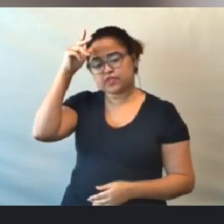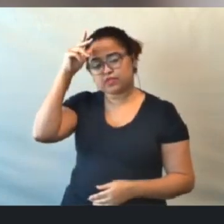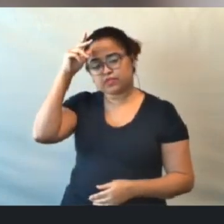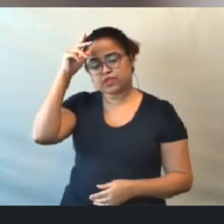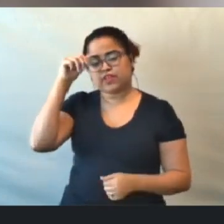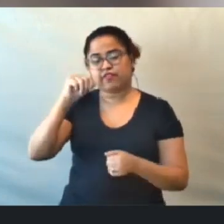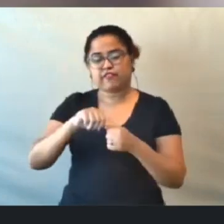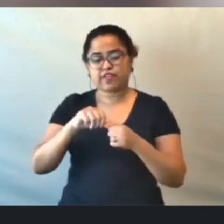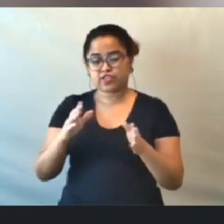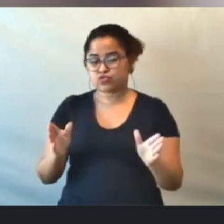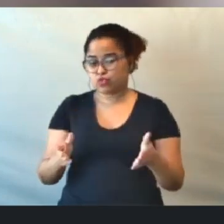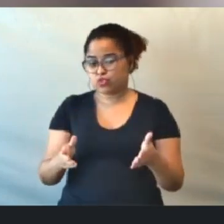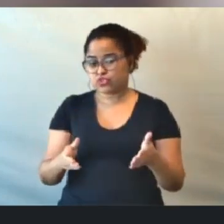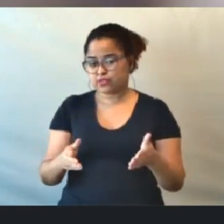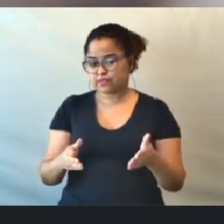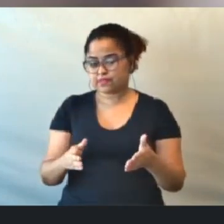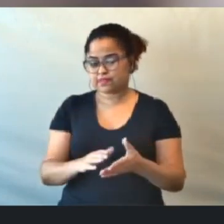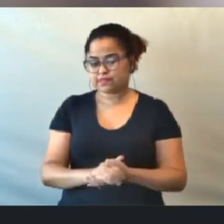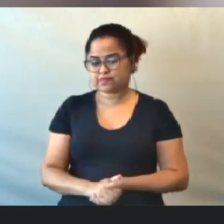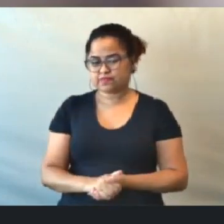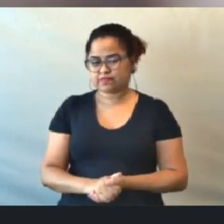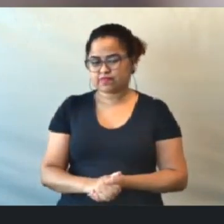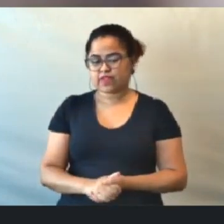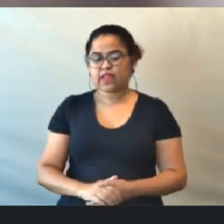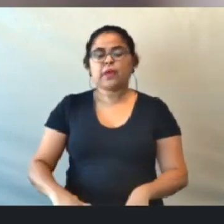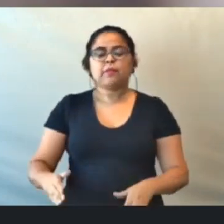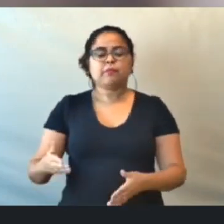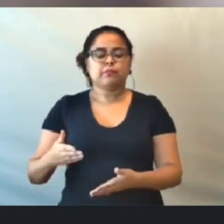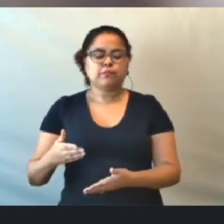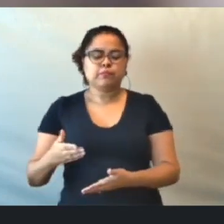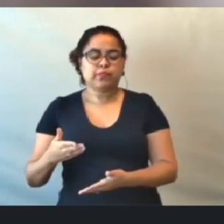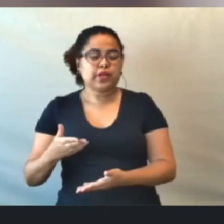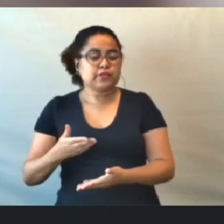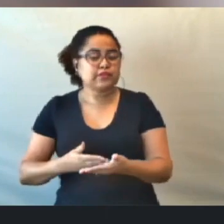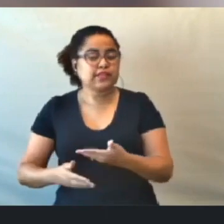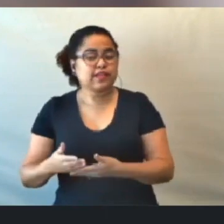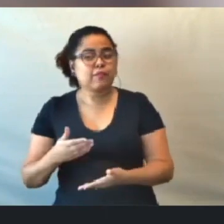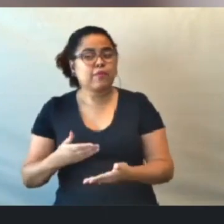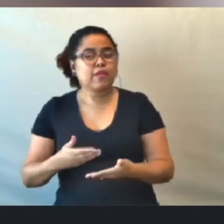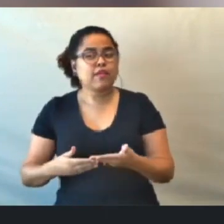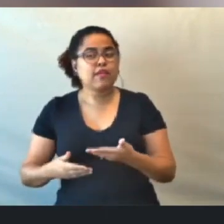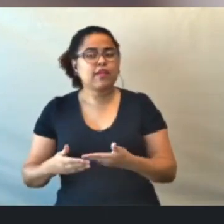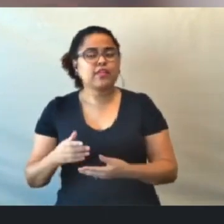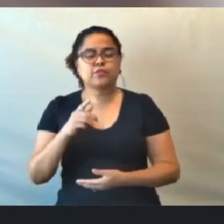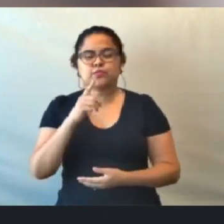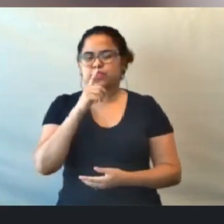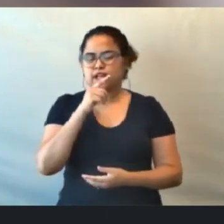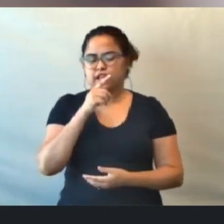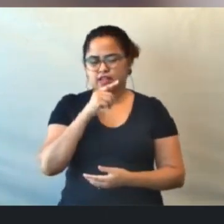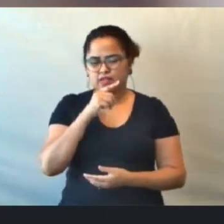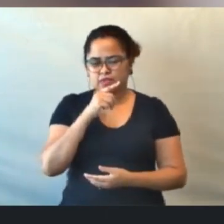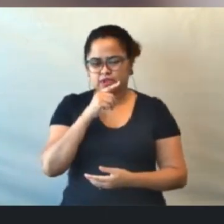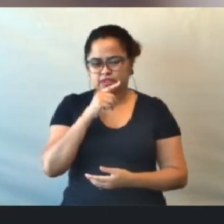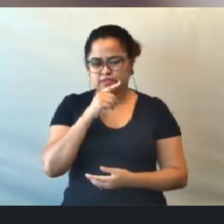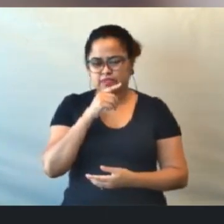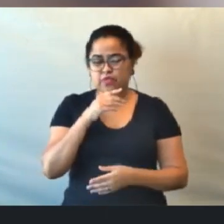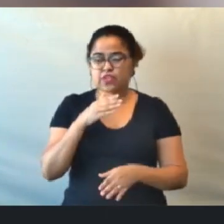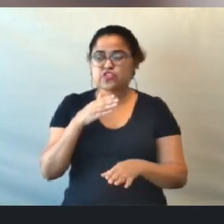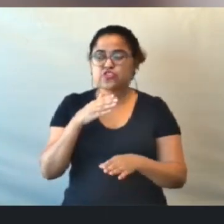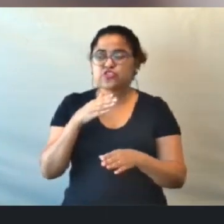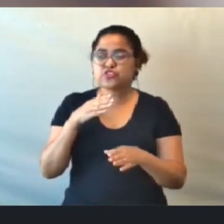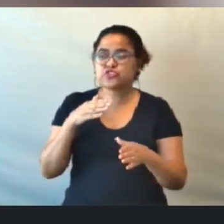Para o tratamento da água, volto a falar, uma coisa que chega na lagoa. E aí são